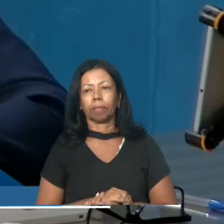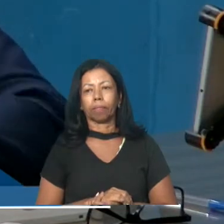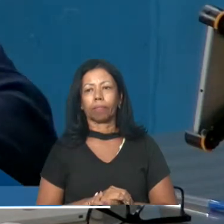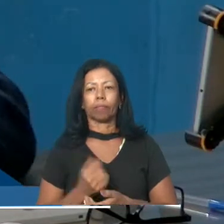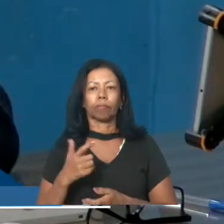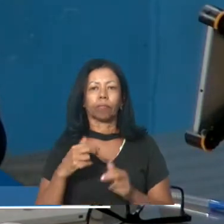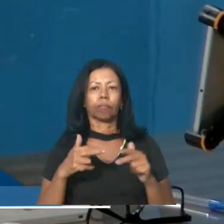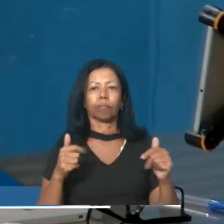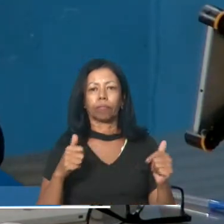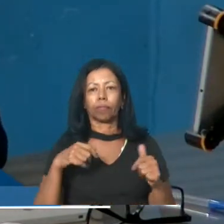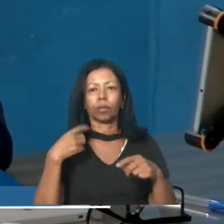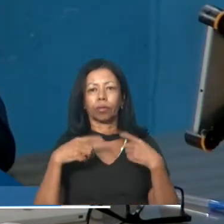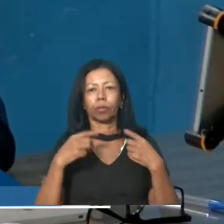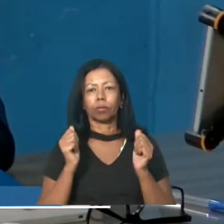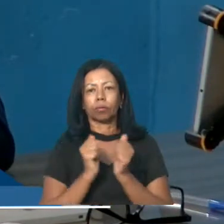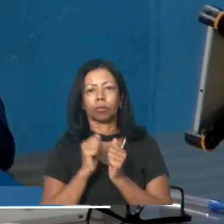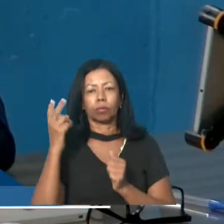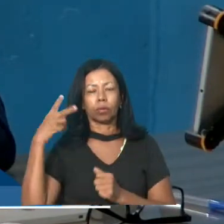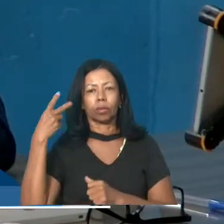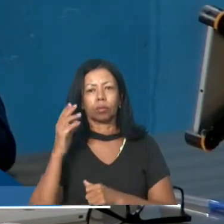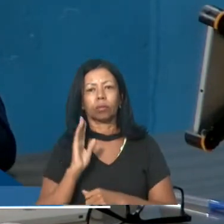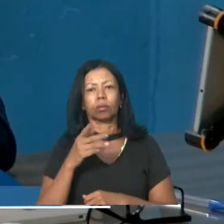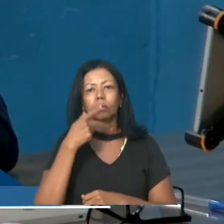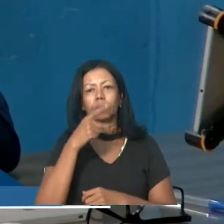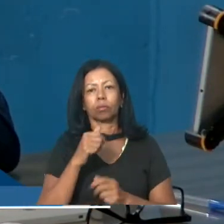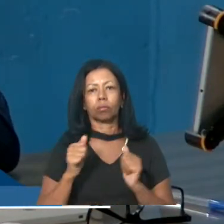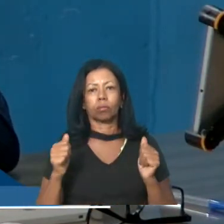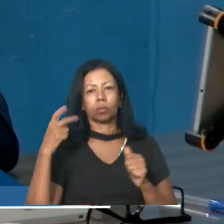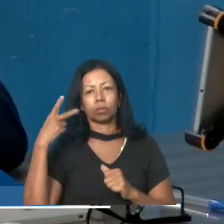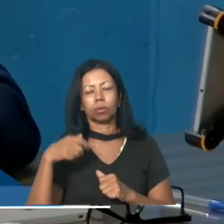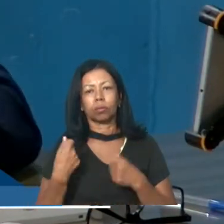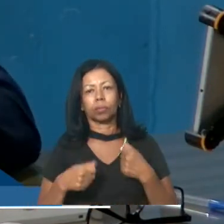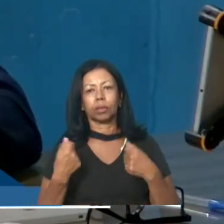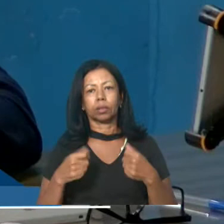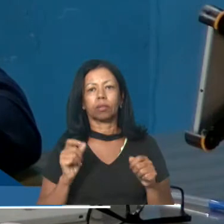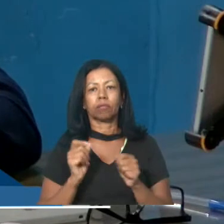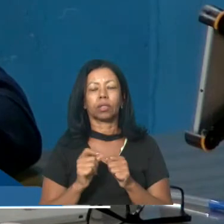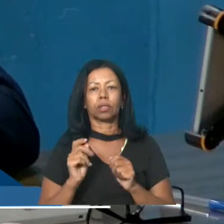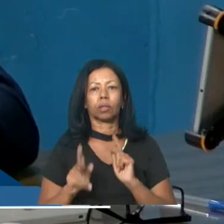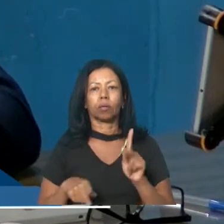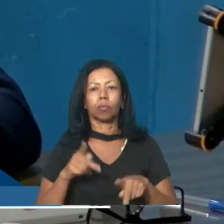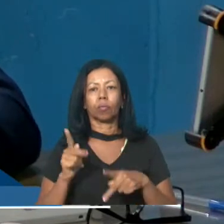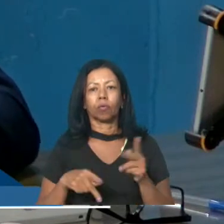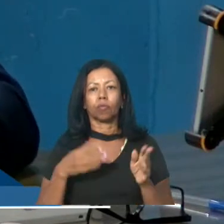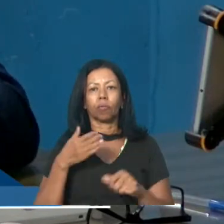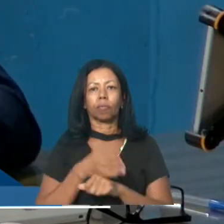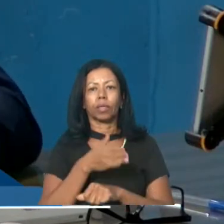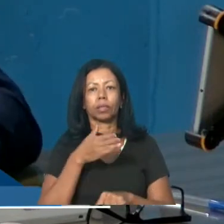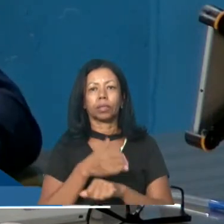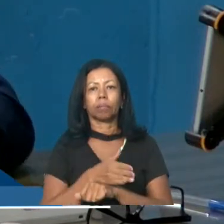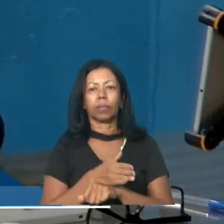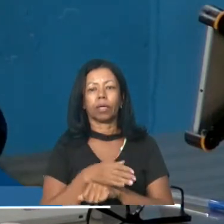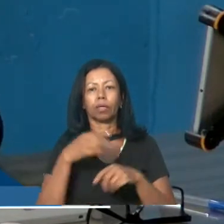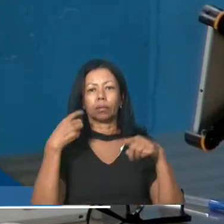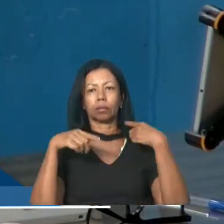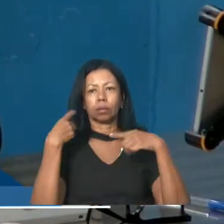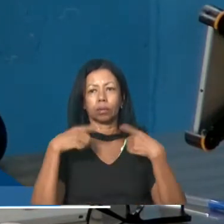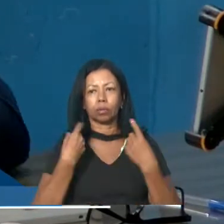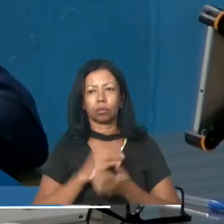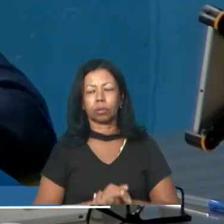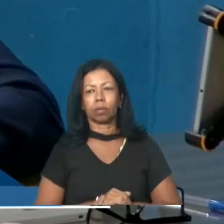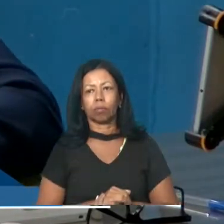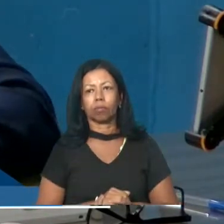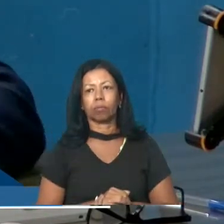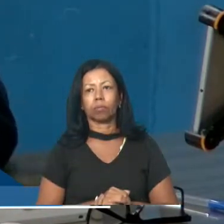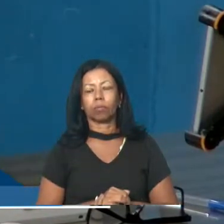acho que eu já falei com o vereador Rafael, com o Guilherme, a gente precisa fazer a população participar das nossas discussões. Ficar